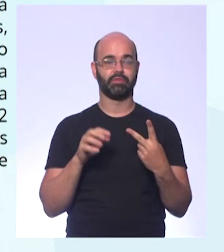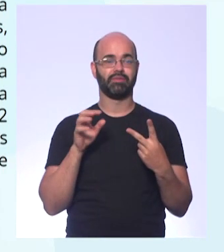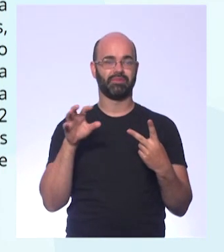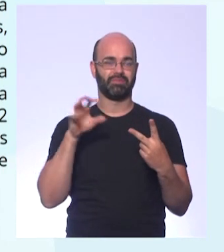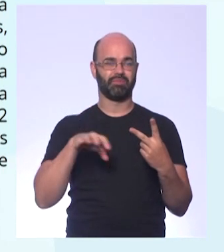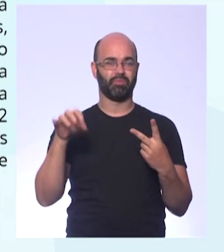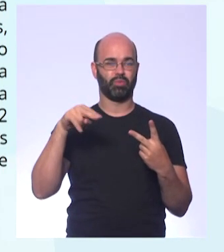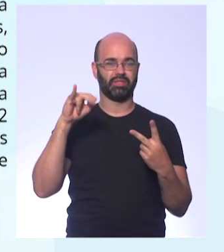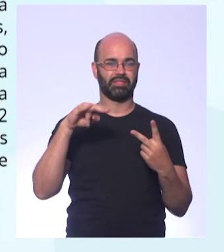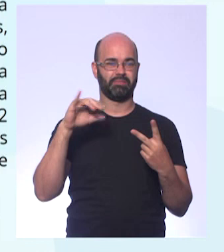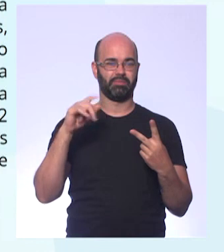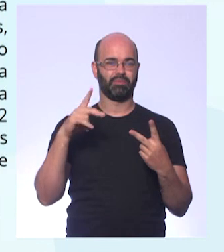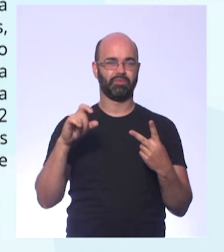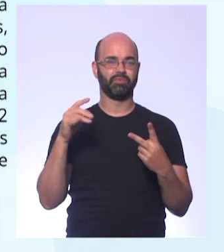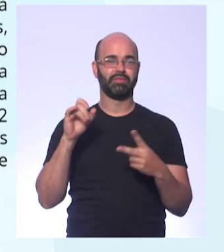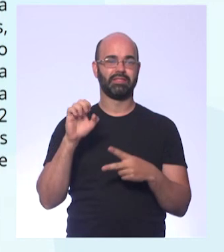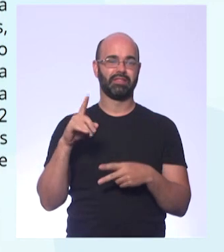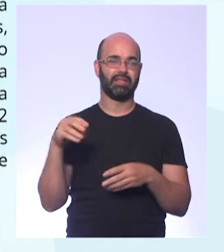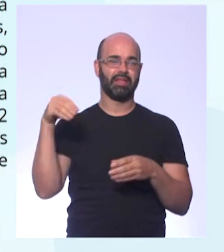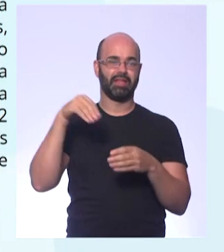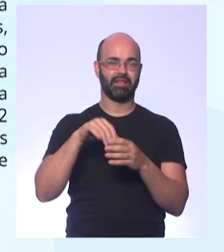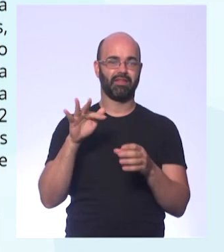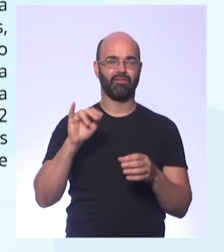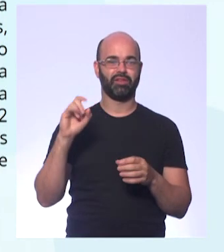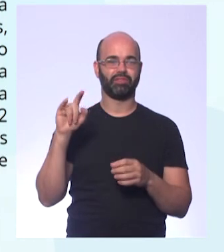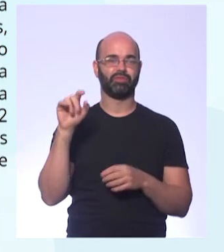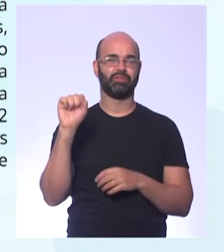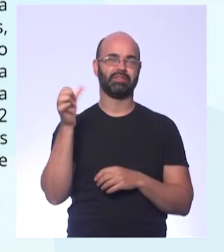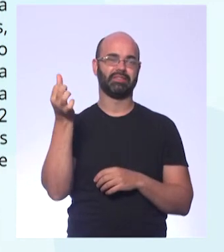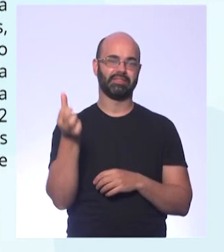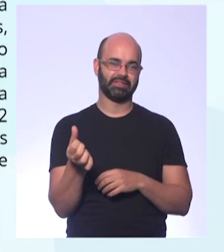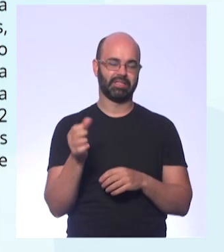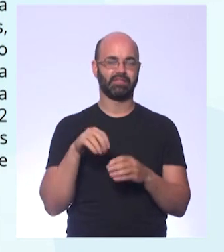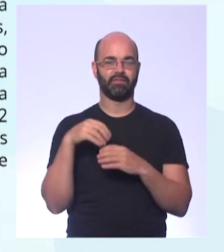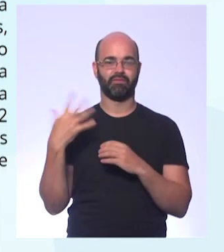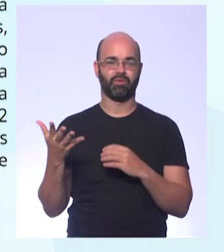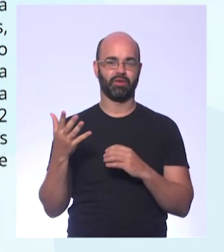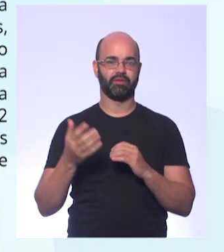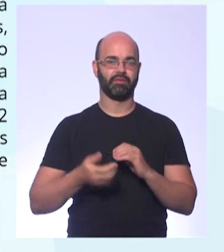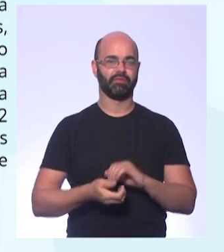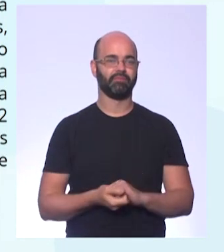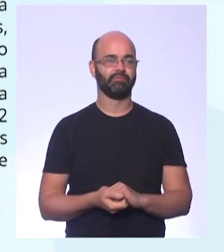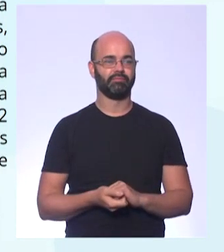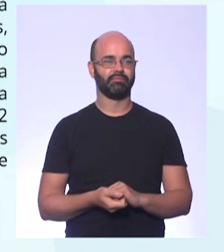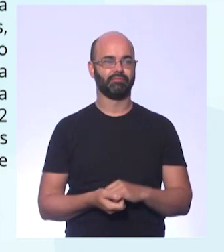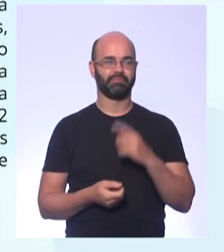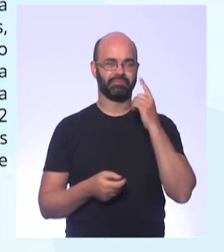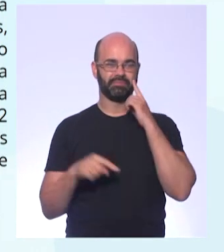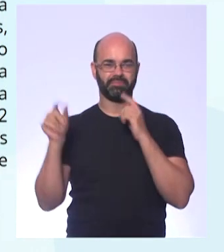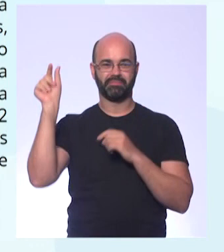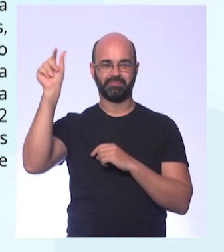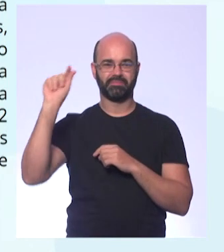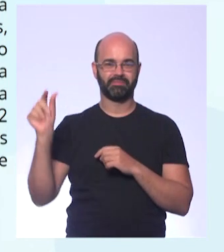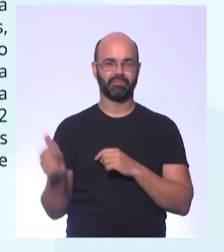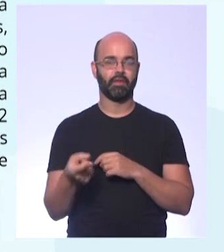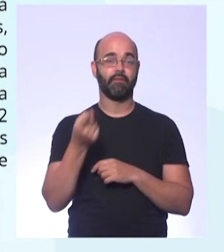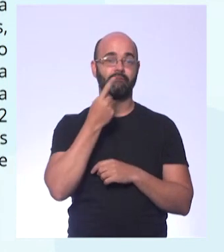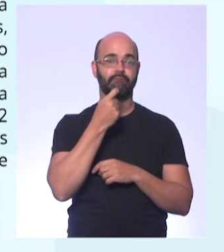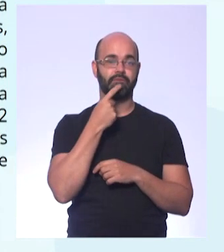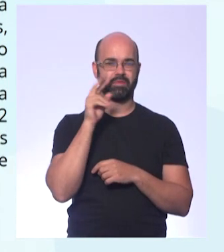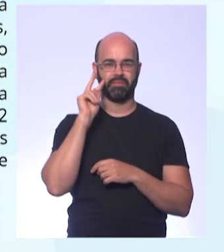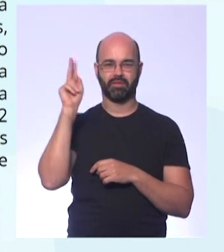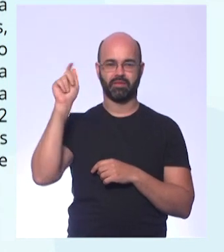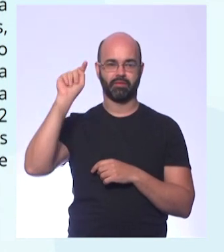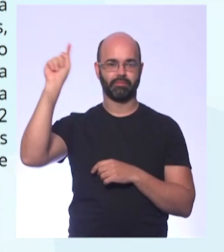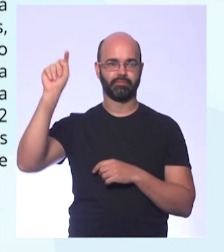suas sedes municipais dentro da faixa e 86 fora dela. É o que aparece os pontinhos aí em vermelho, né? Que está